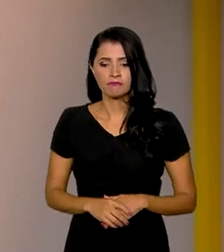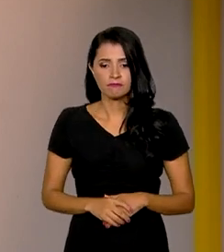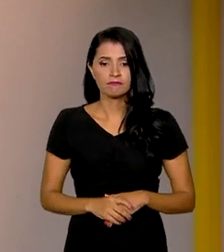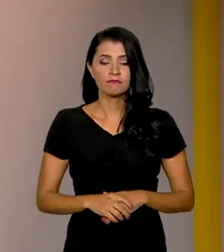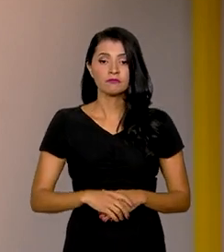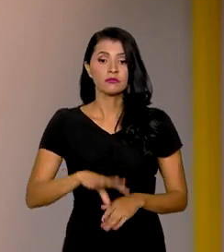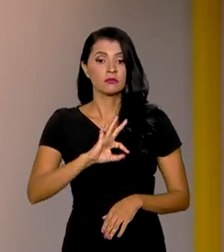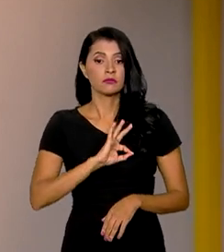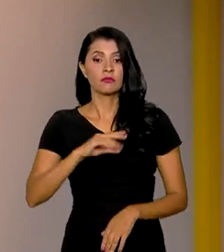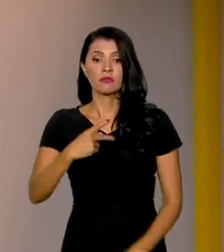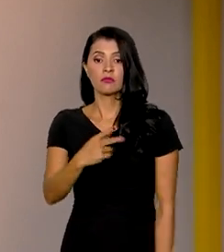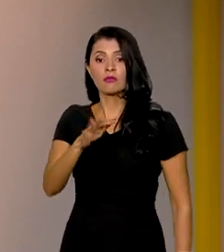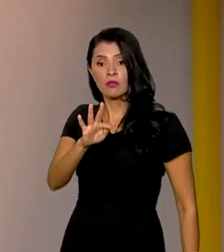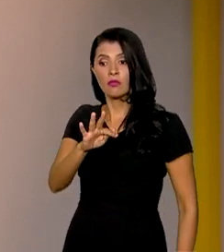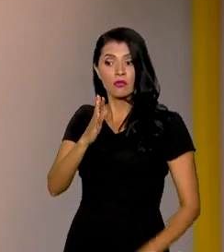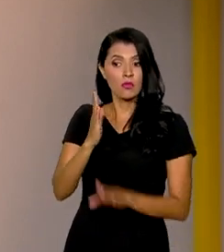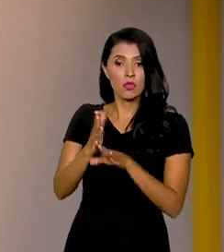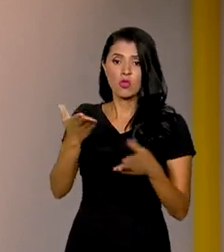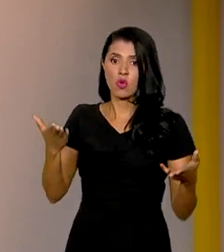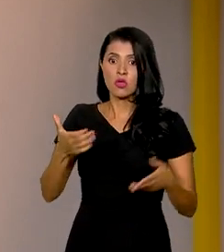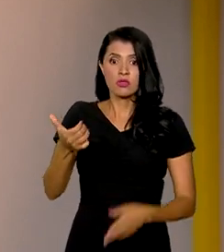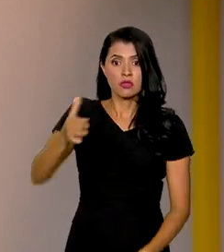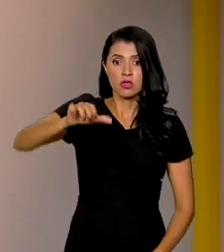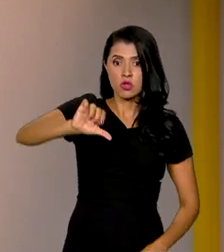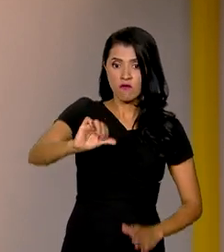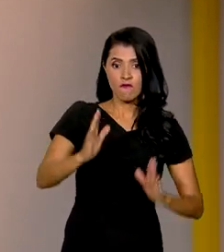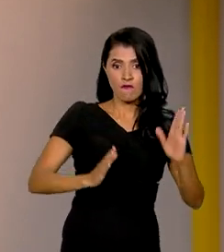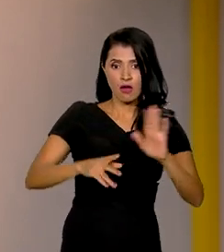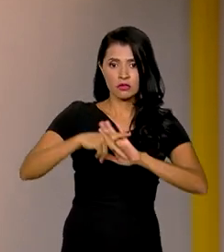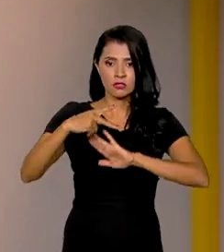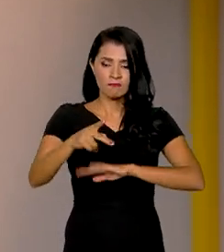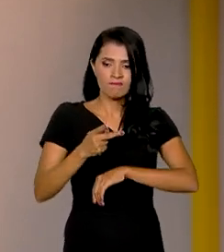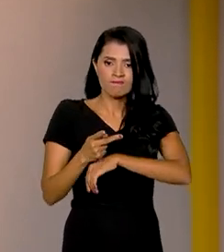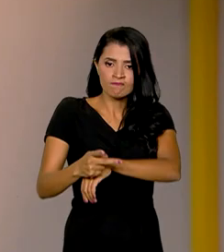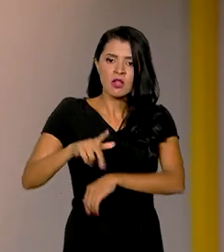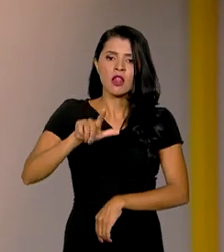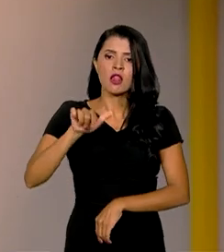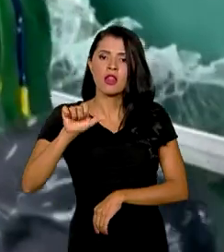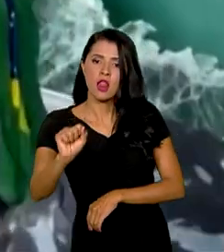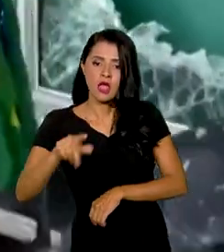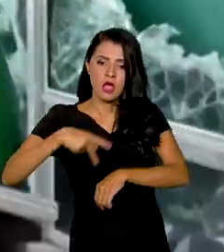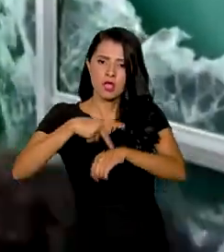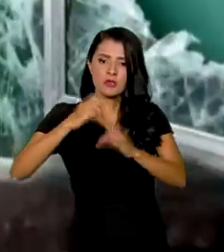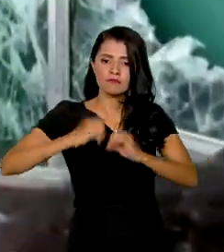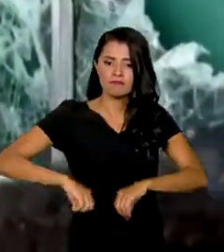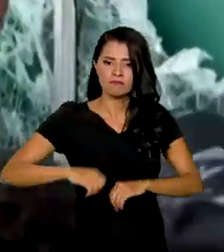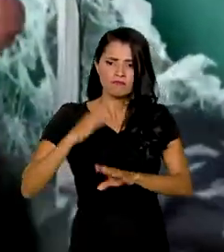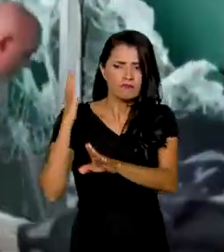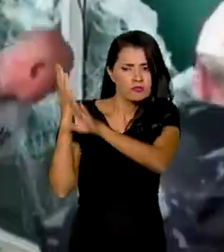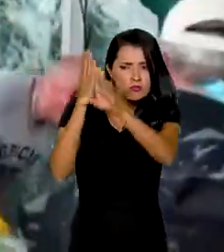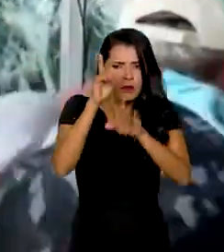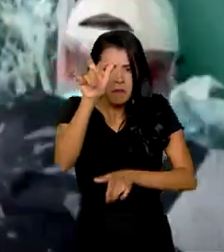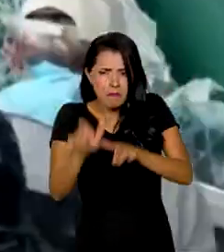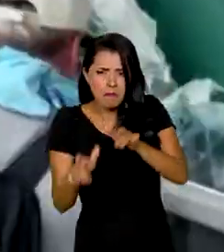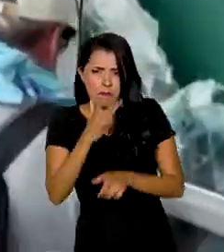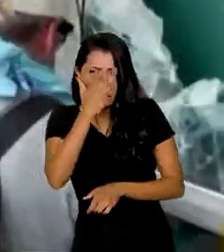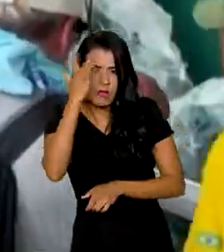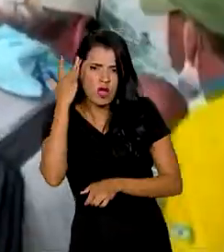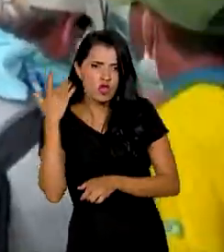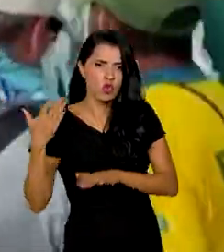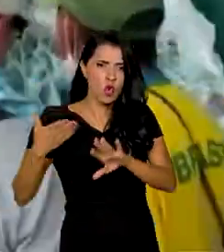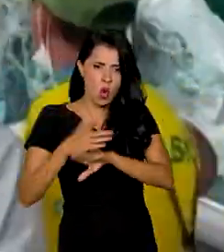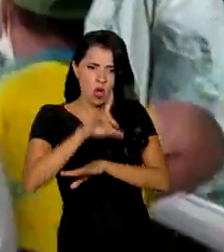a polícia federal deflagrou hoje a 19ª fase da operação lesa Pátria com o objetivo de identificar indivíduos que